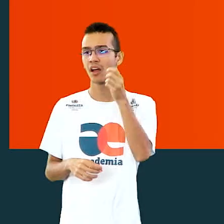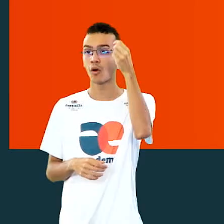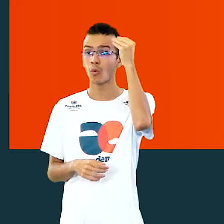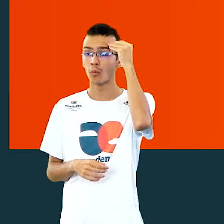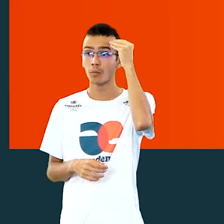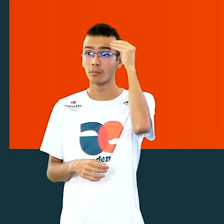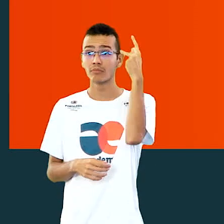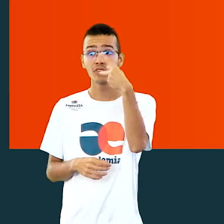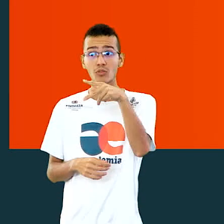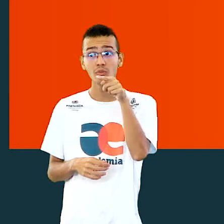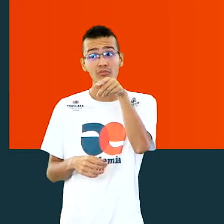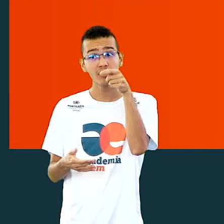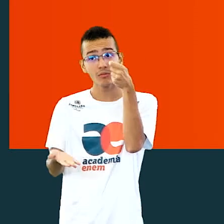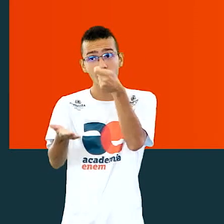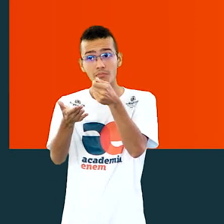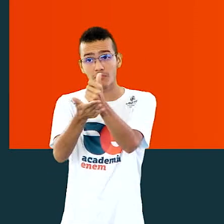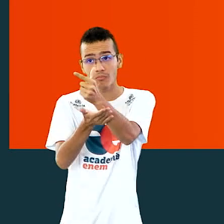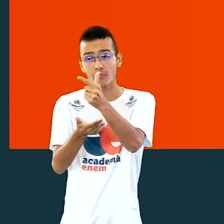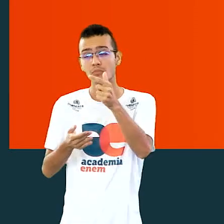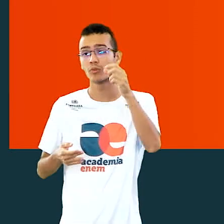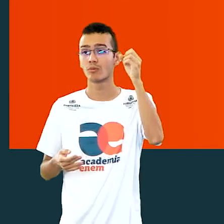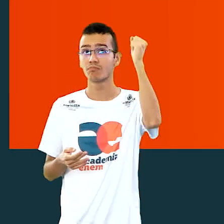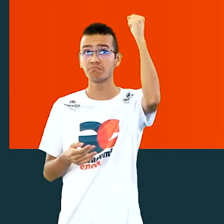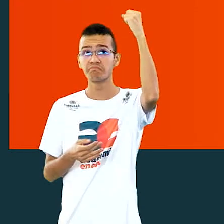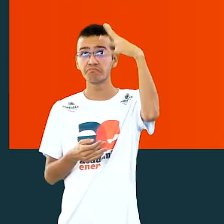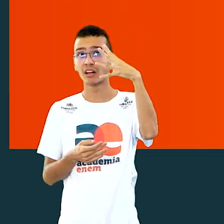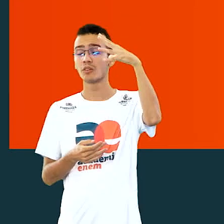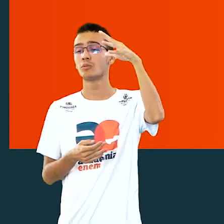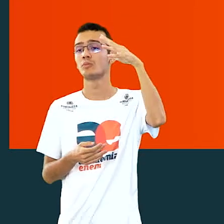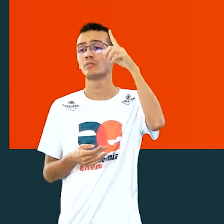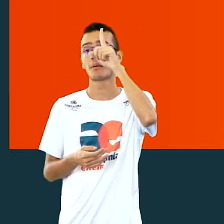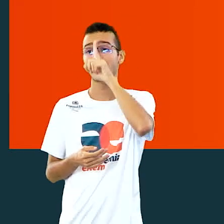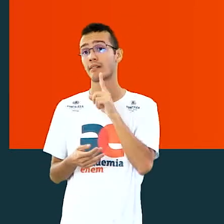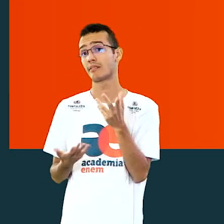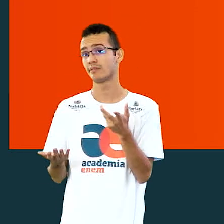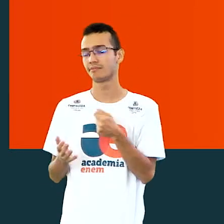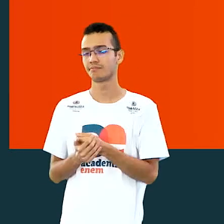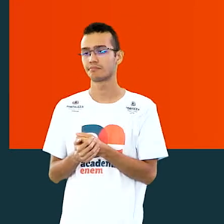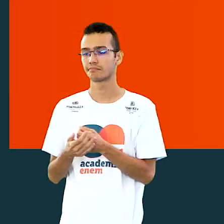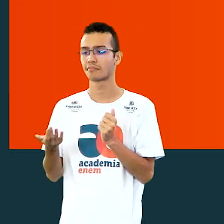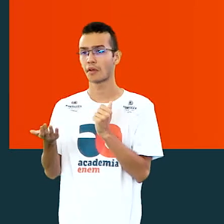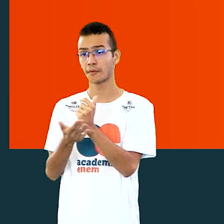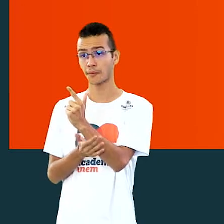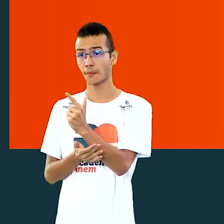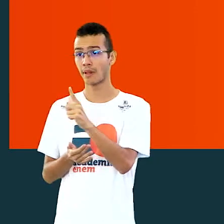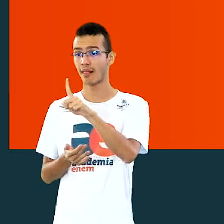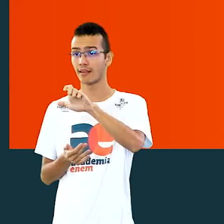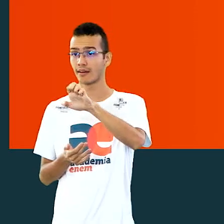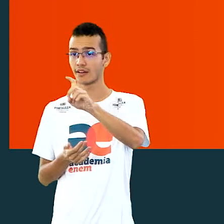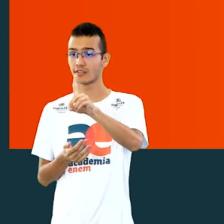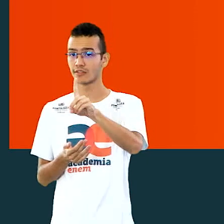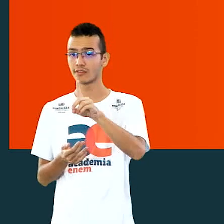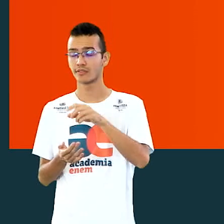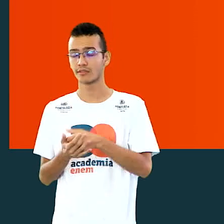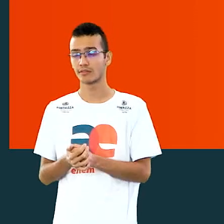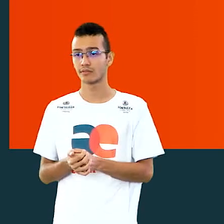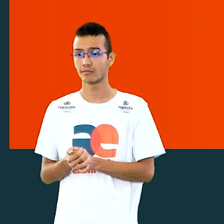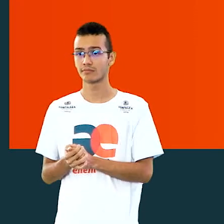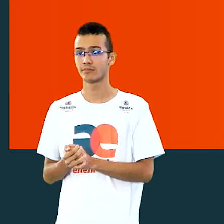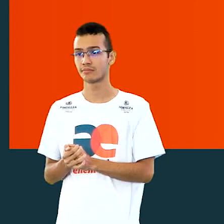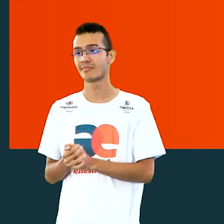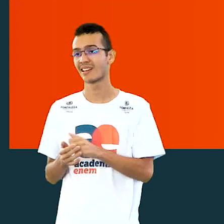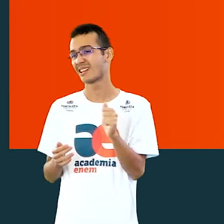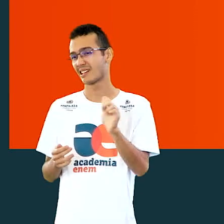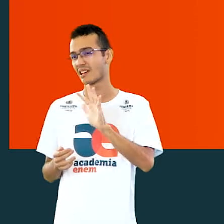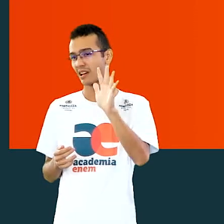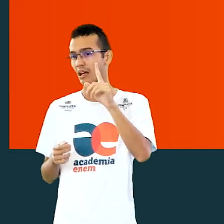as LEDs. Professor, mas ela é mais cara. Mas hoje em dia, rapidamente, você tem esse retorno. Ok? As